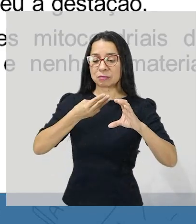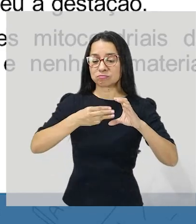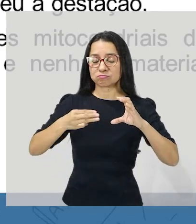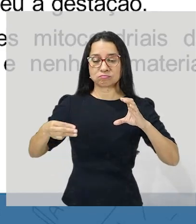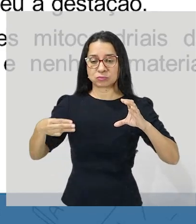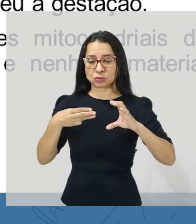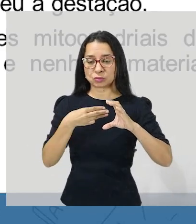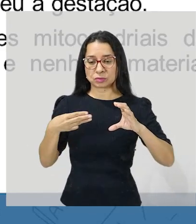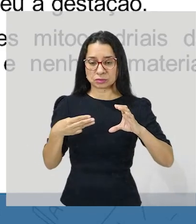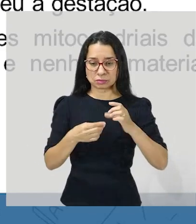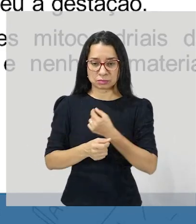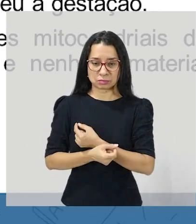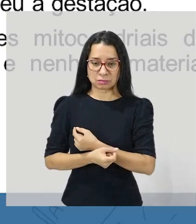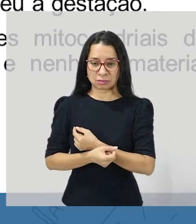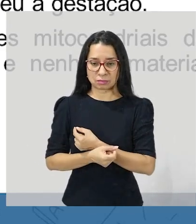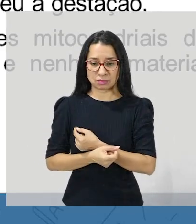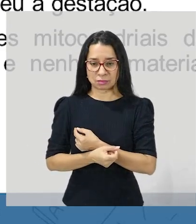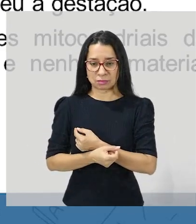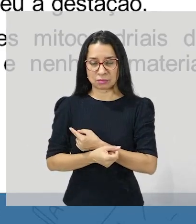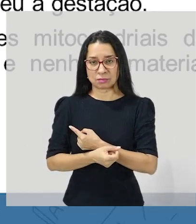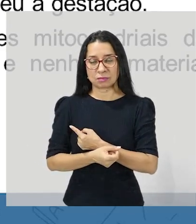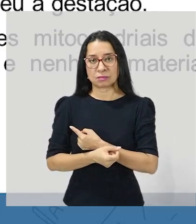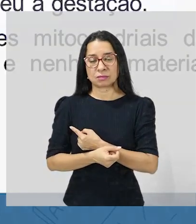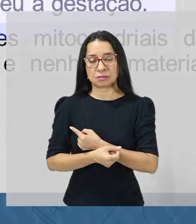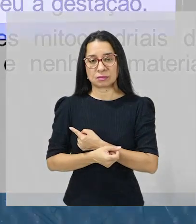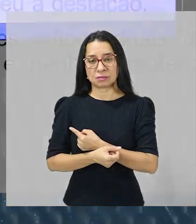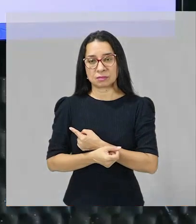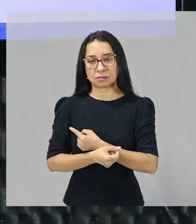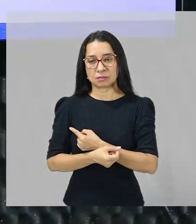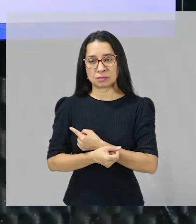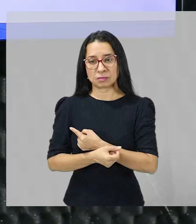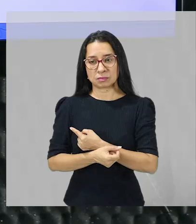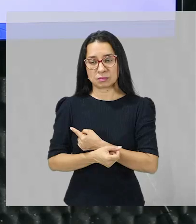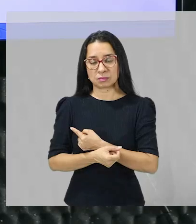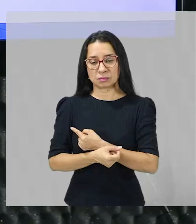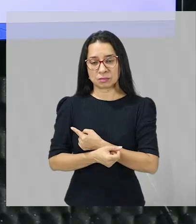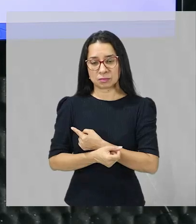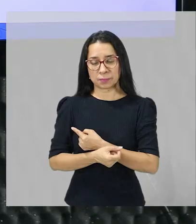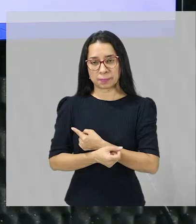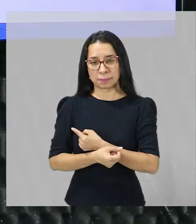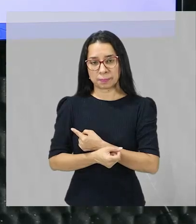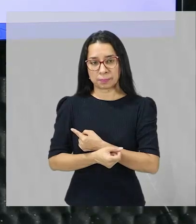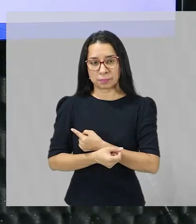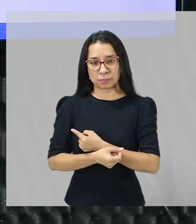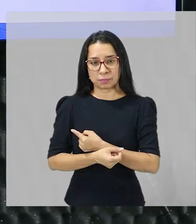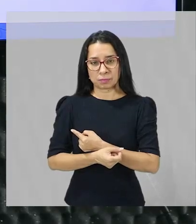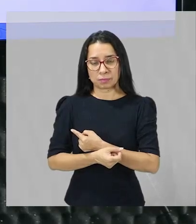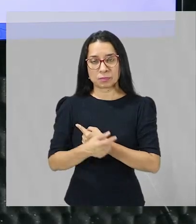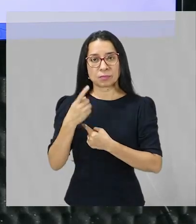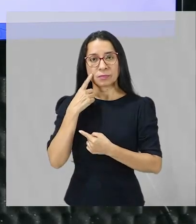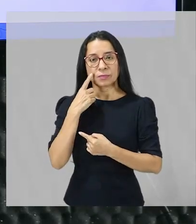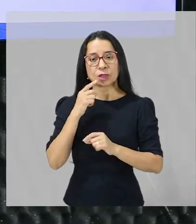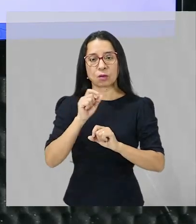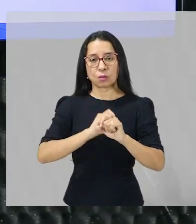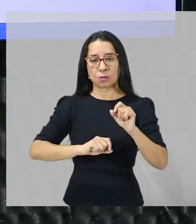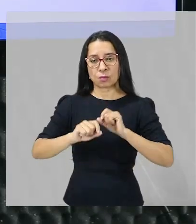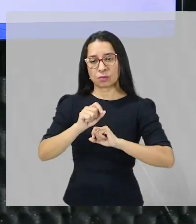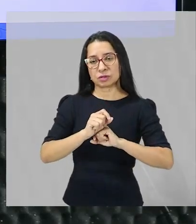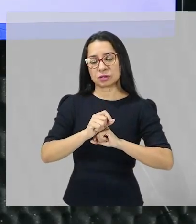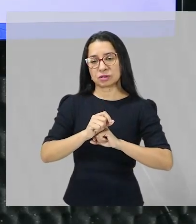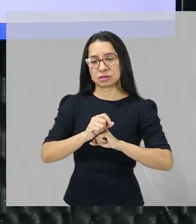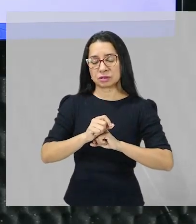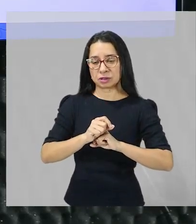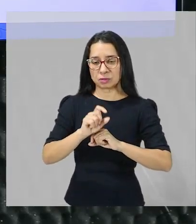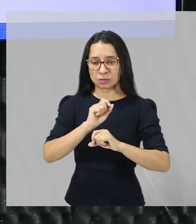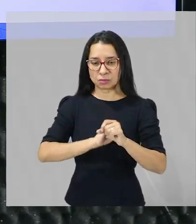basicamente isso. Eles querem saber quanto que tem de genes nucleares e quanto que tem de genes mitocondriais. Vamos lá. O que são os genes